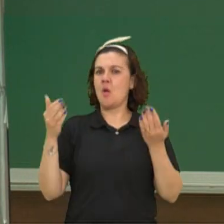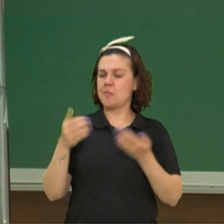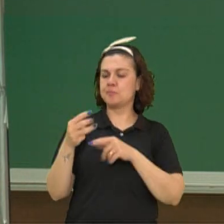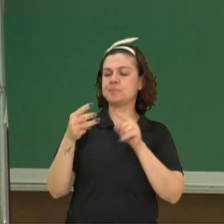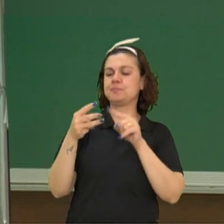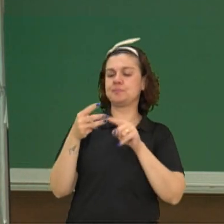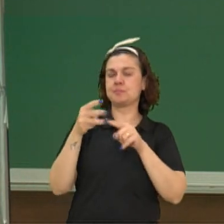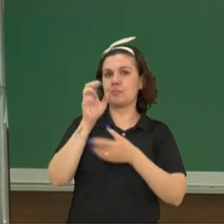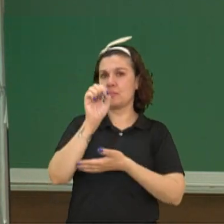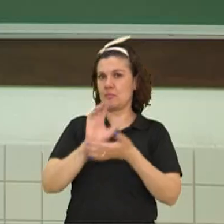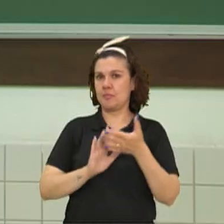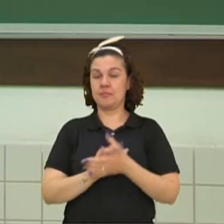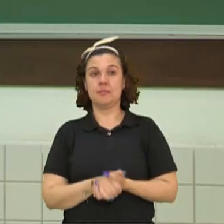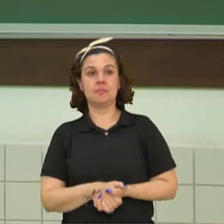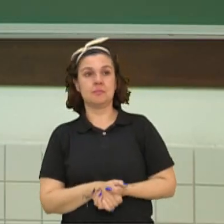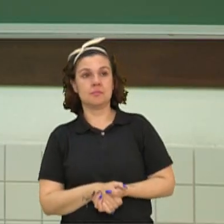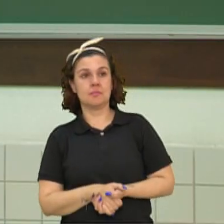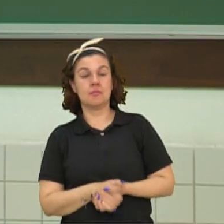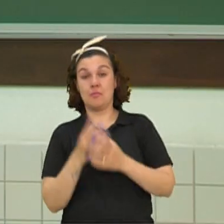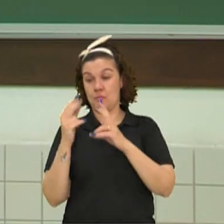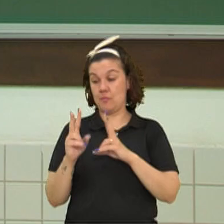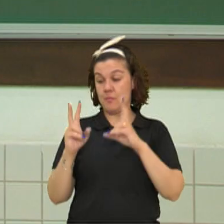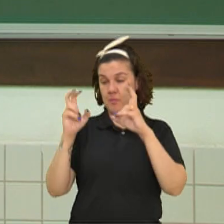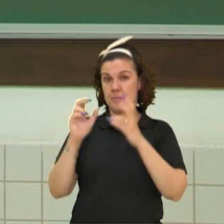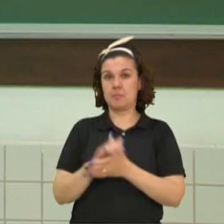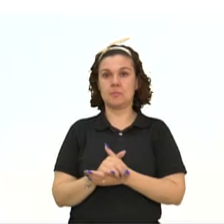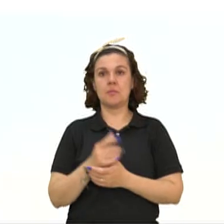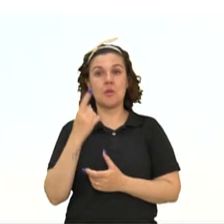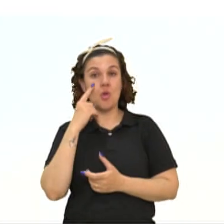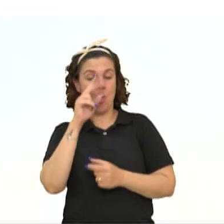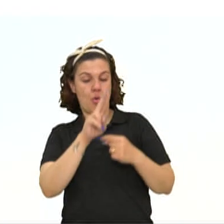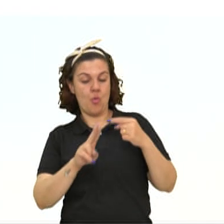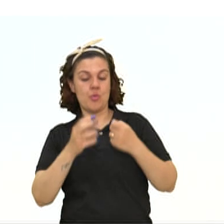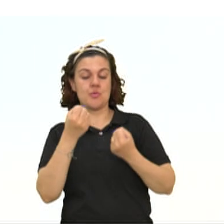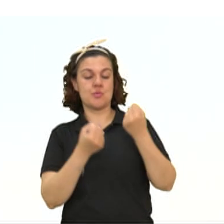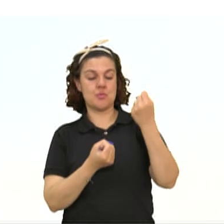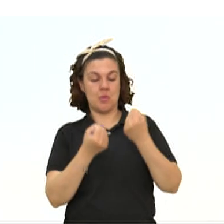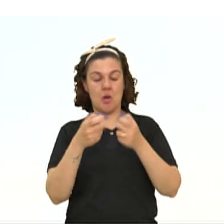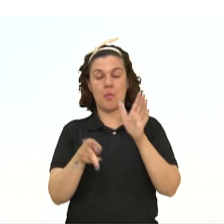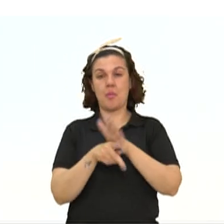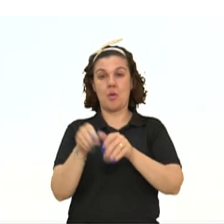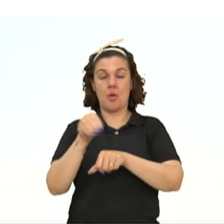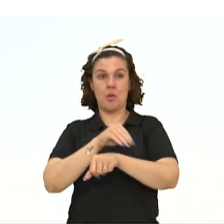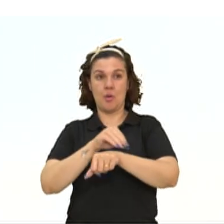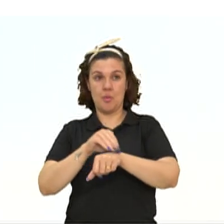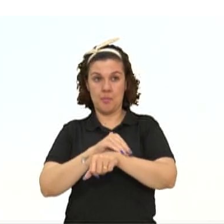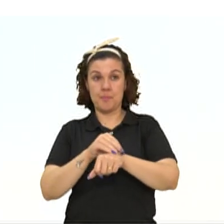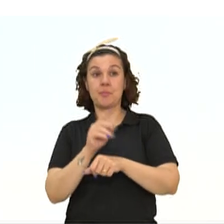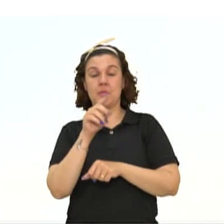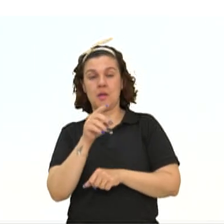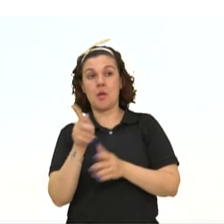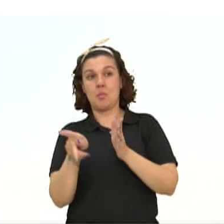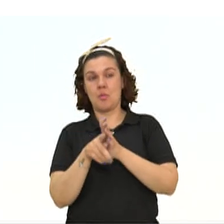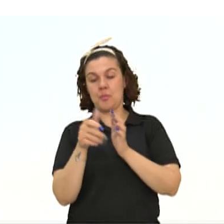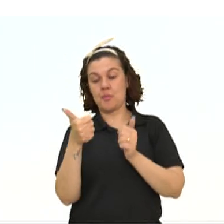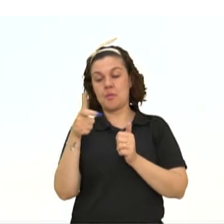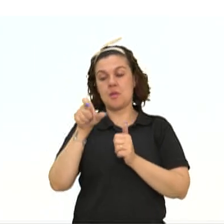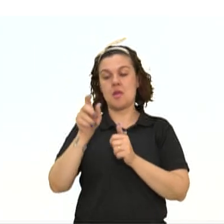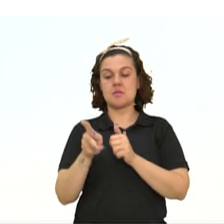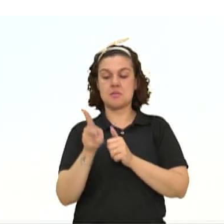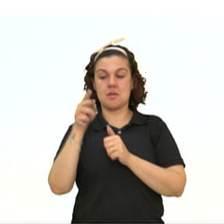para a atividade 3, sobre o mesmo assunto. O consumo de um automóvel movido a álcool etílico é de